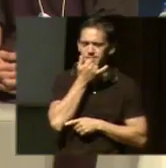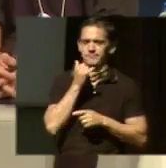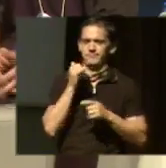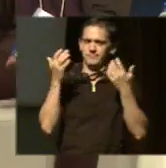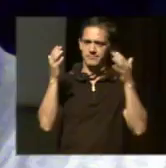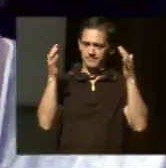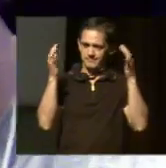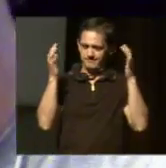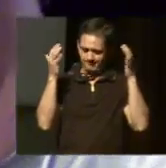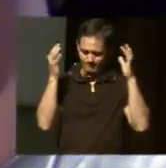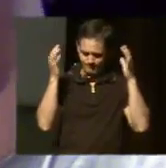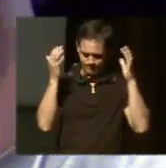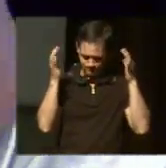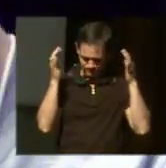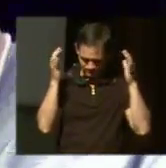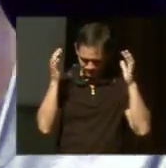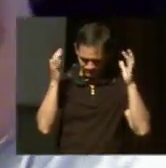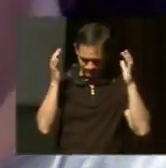Ouvi.